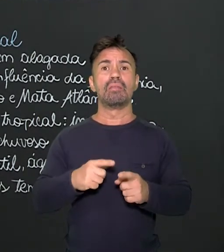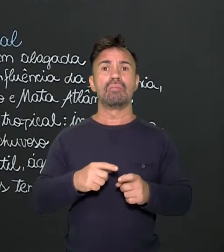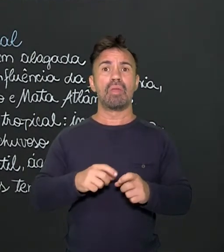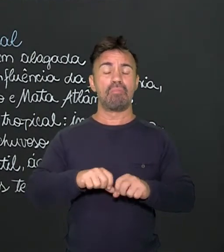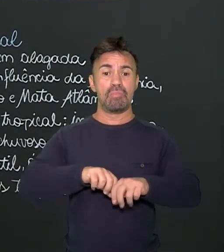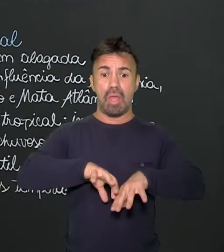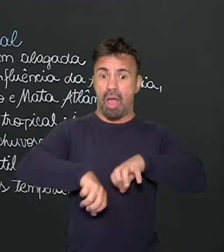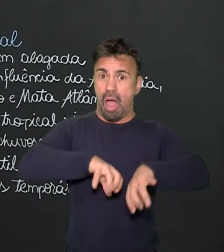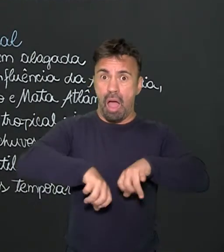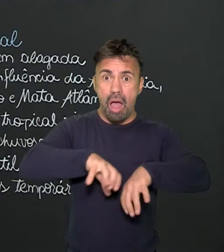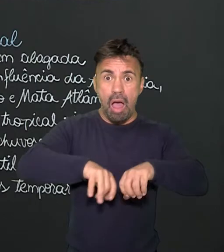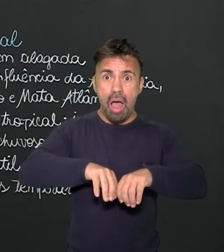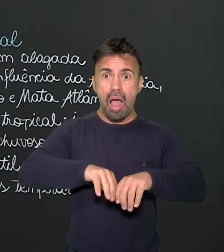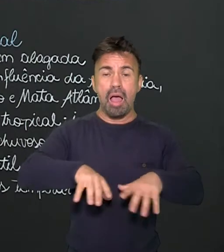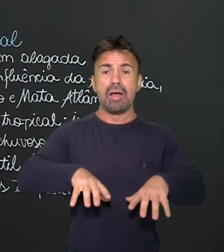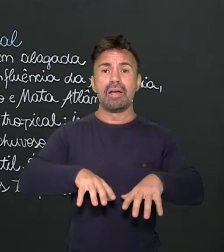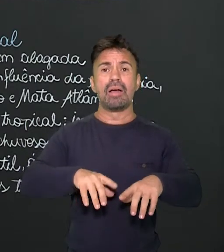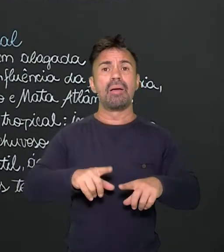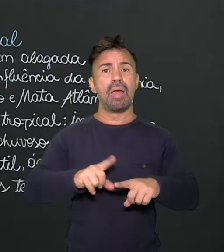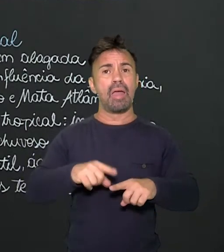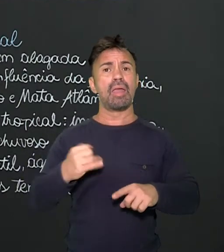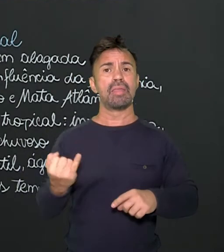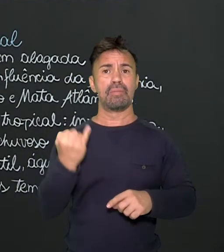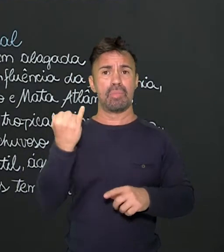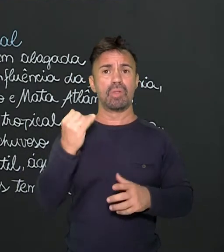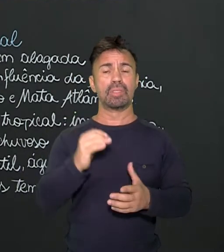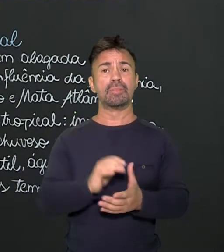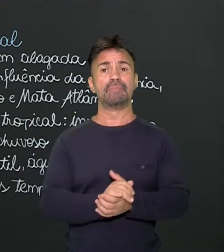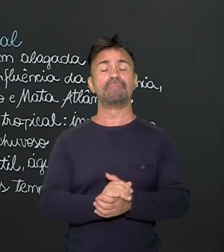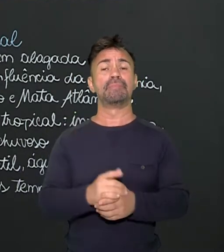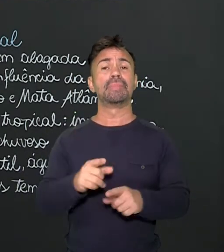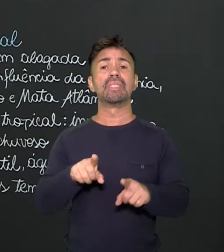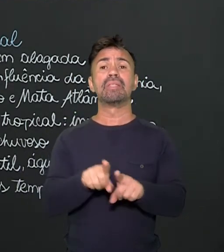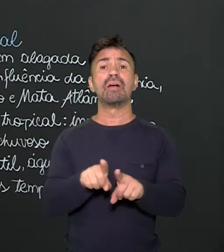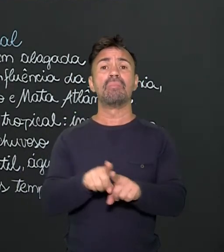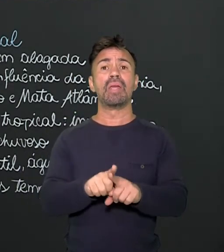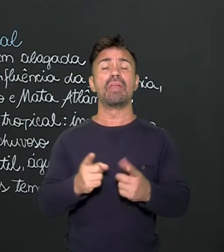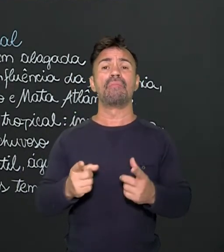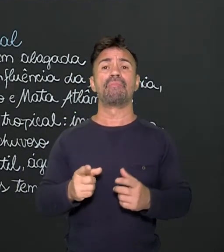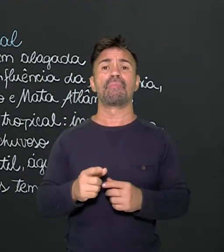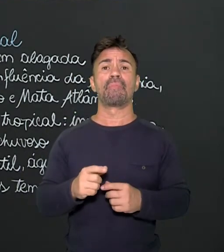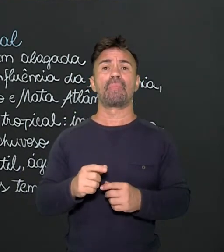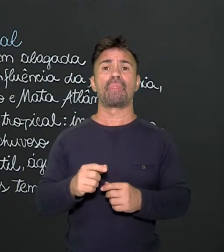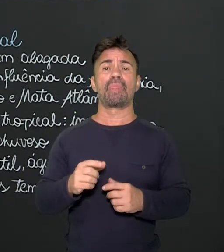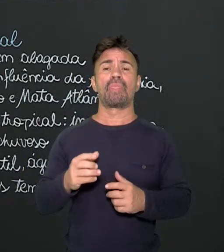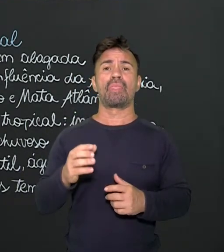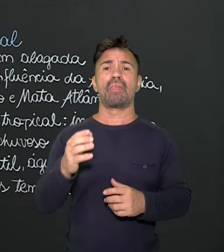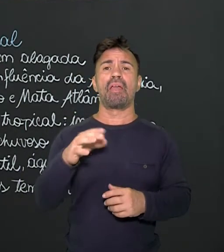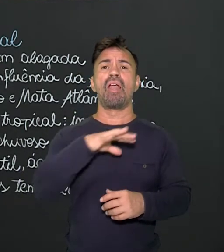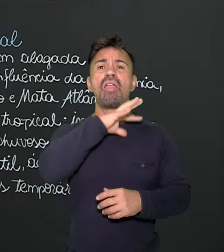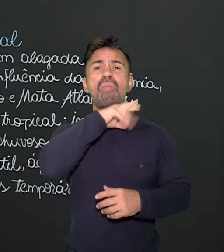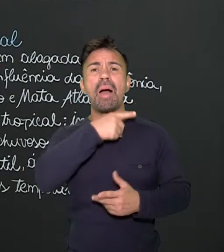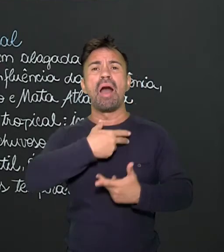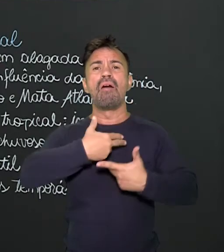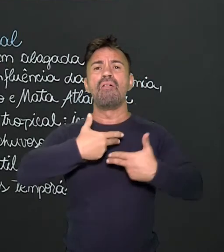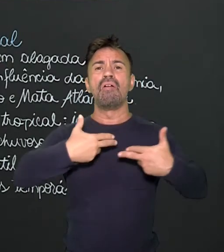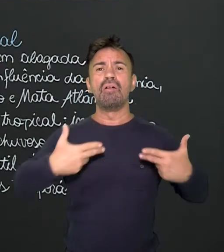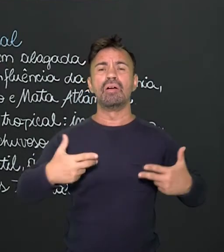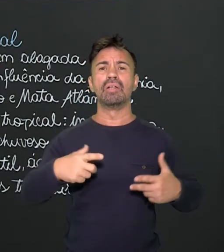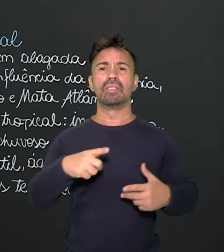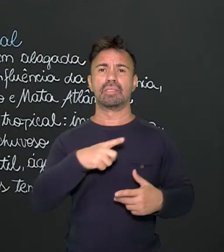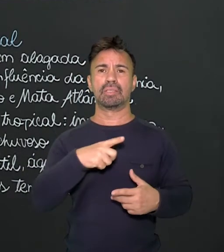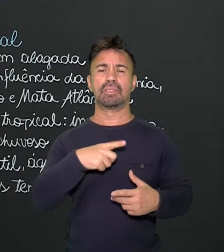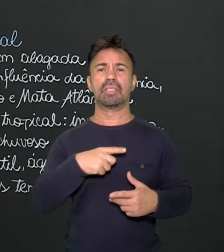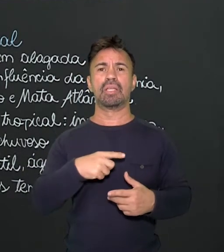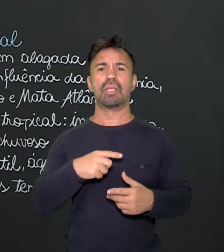haja uma exploração demasiada desse bioma que é tão importante. A gente destaca como fauna a relevância aqui